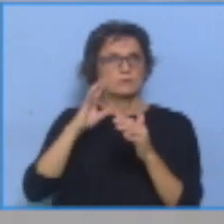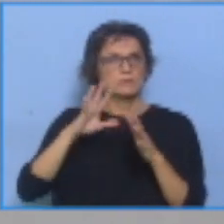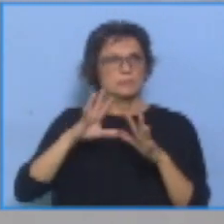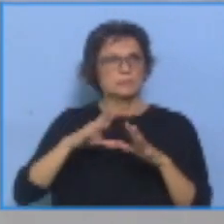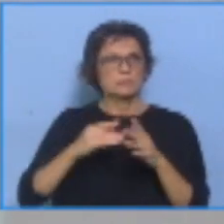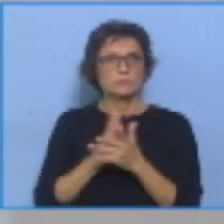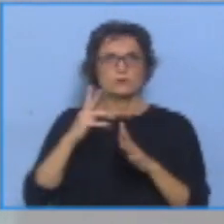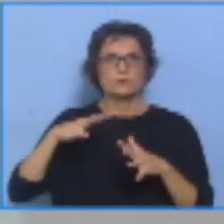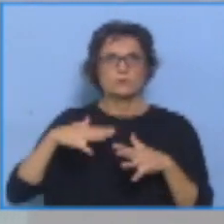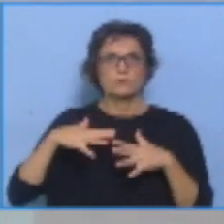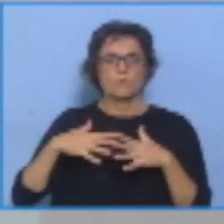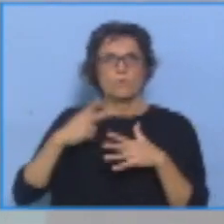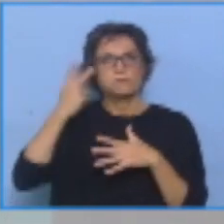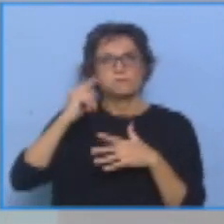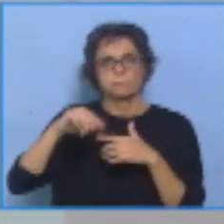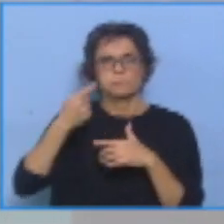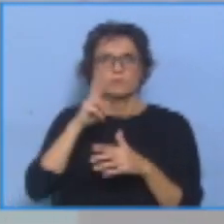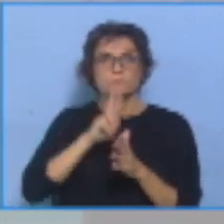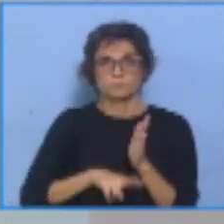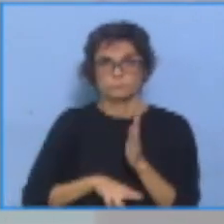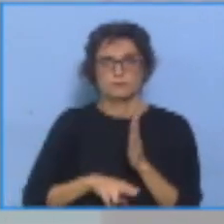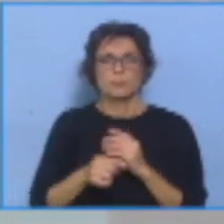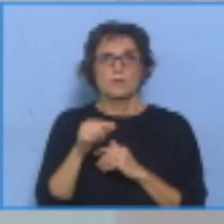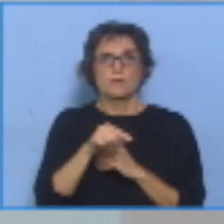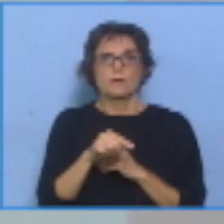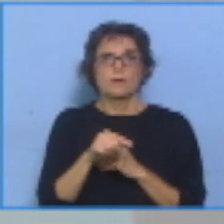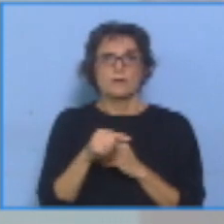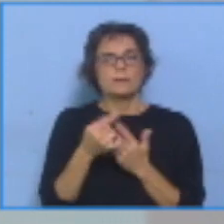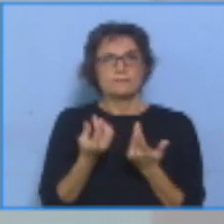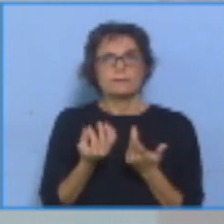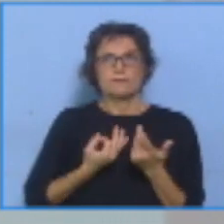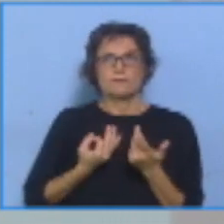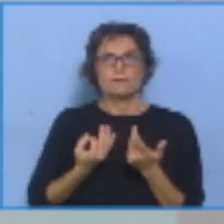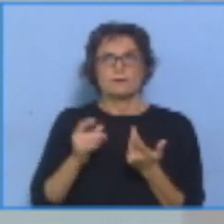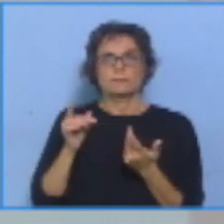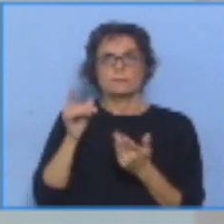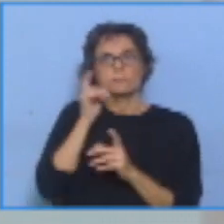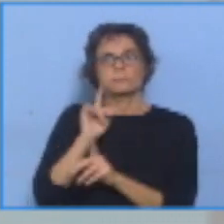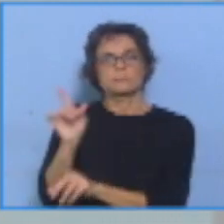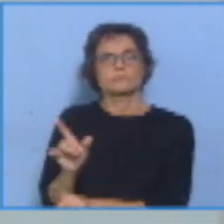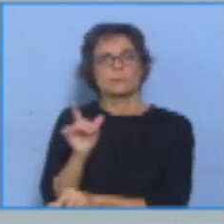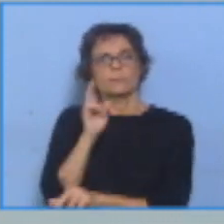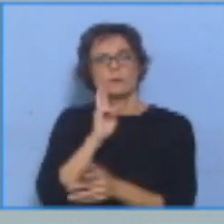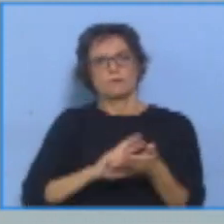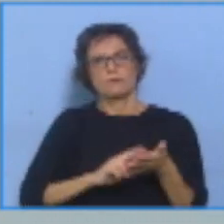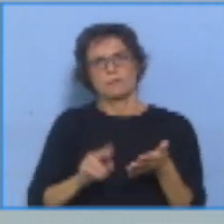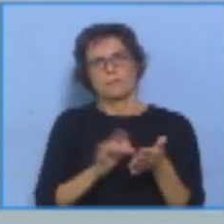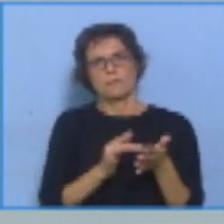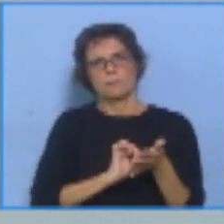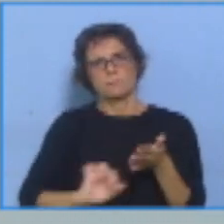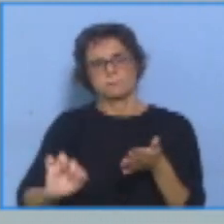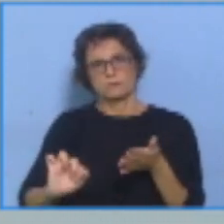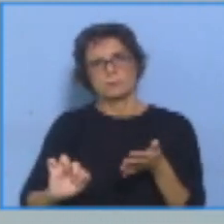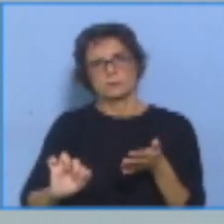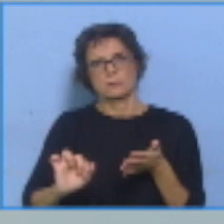Sofia até à sua morte, e uma preocupação que está no modo como ela faz a leitura da sua própria obra. Daí o